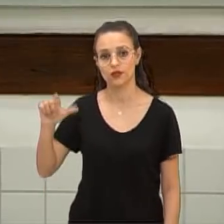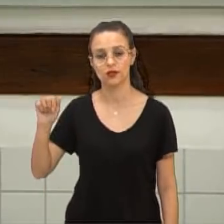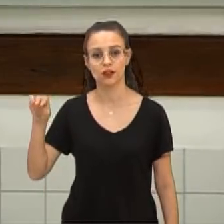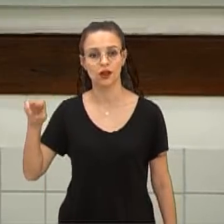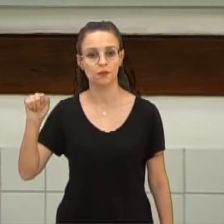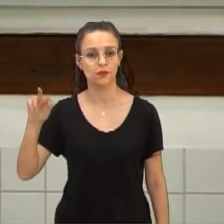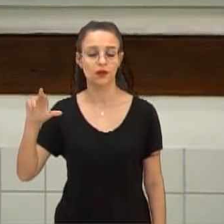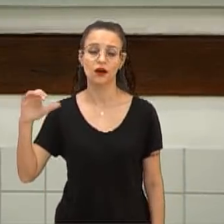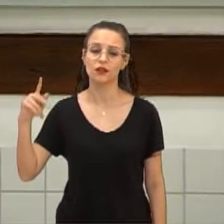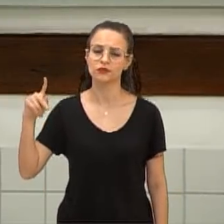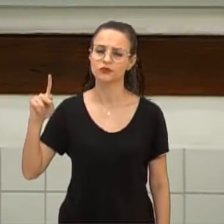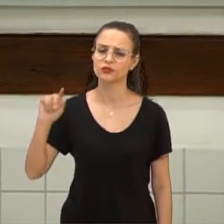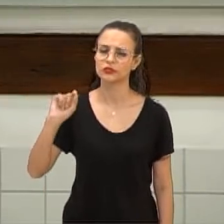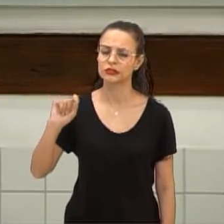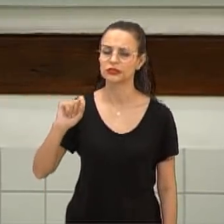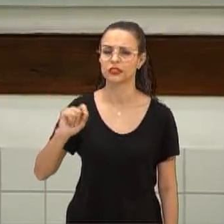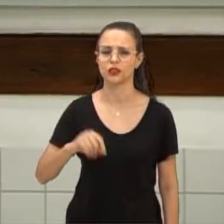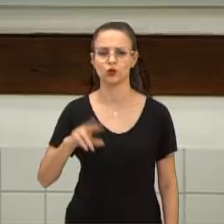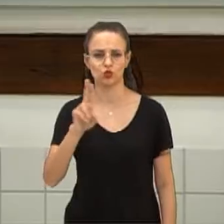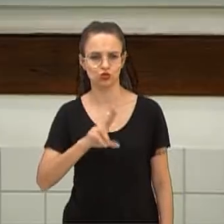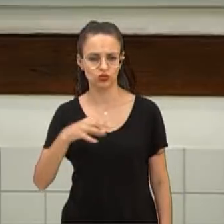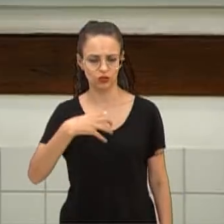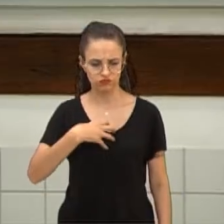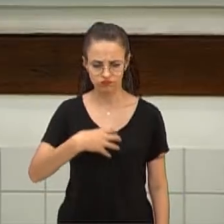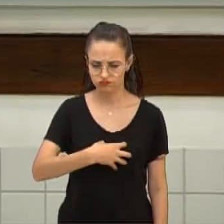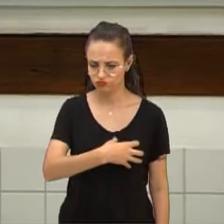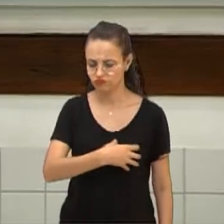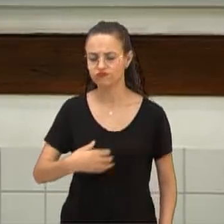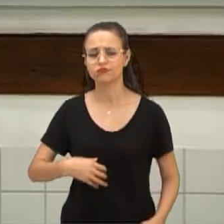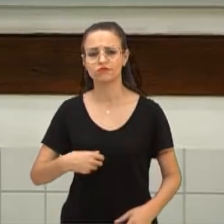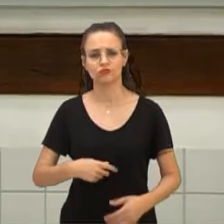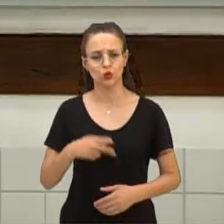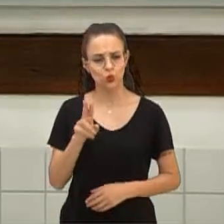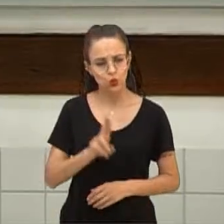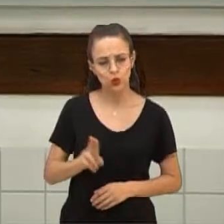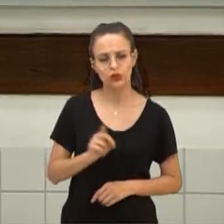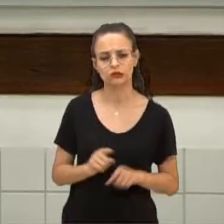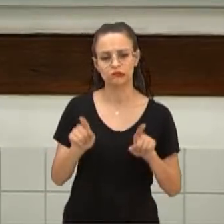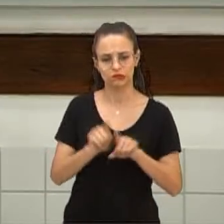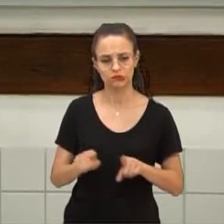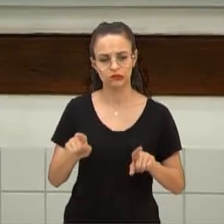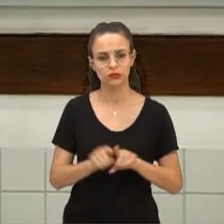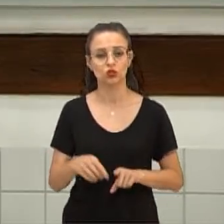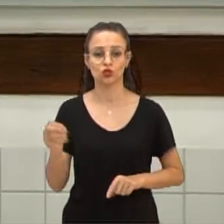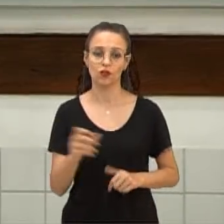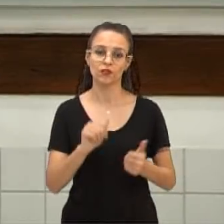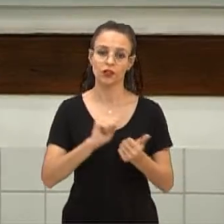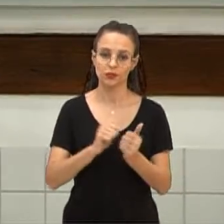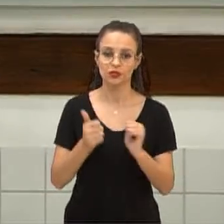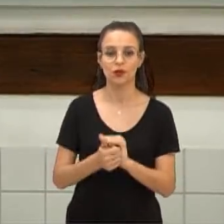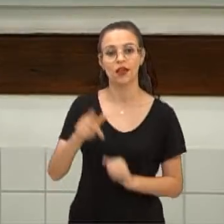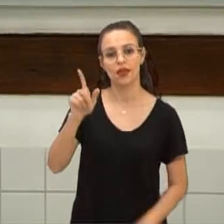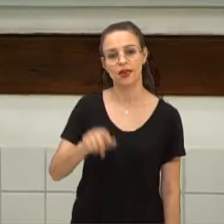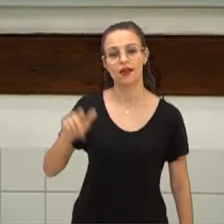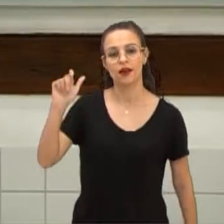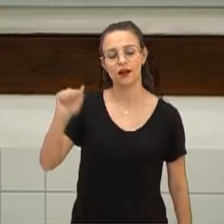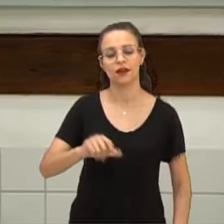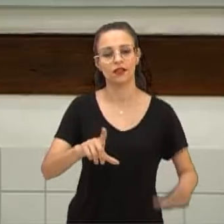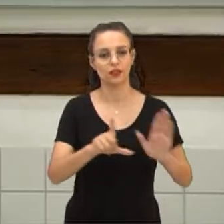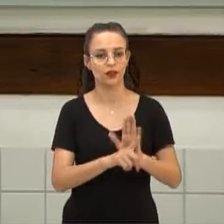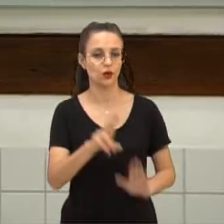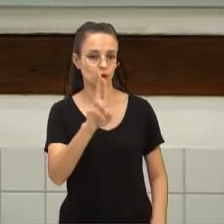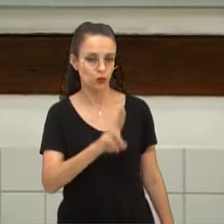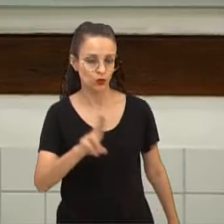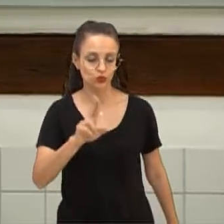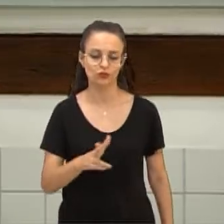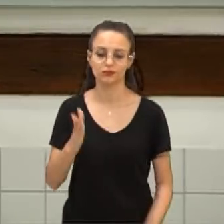órgão produziria uma nova adaptação, é a letra A lei do uso e desuso.